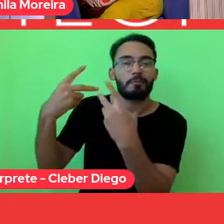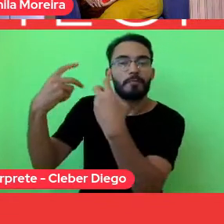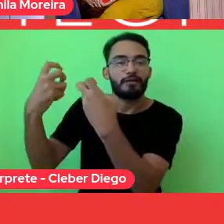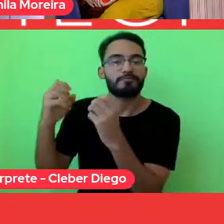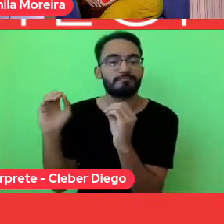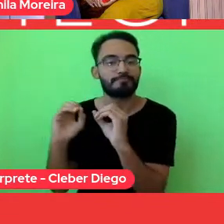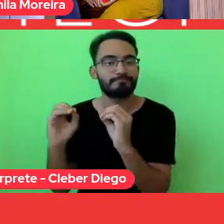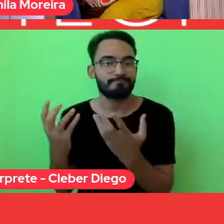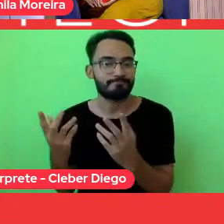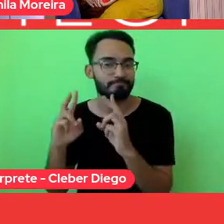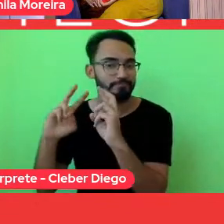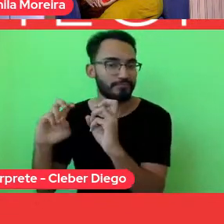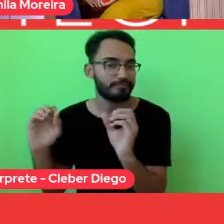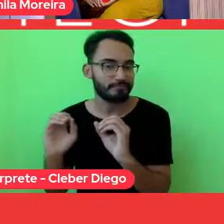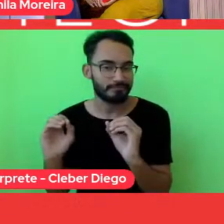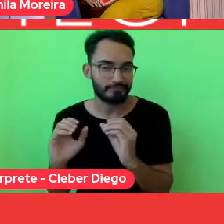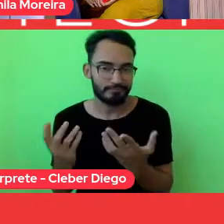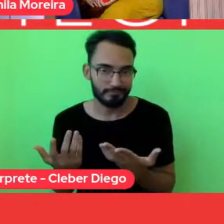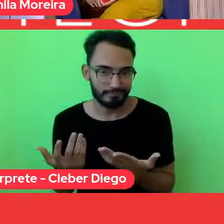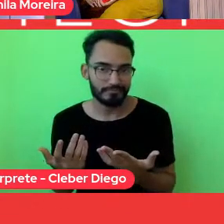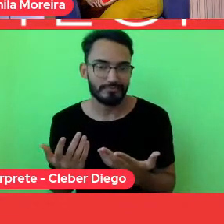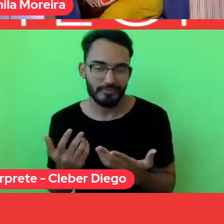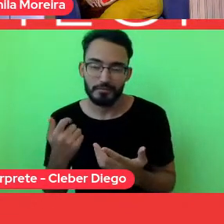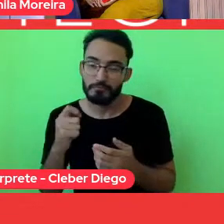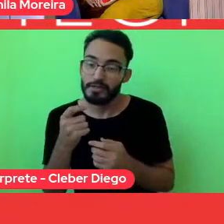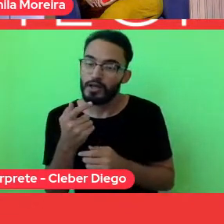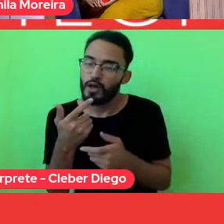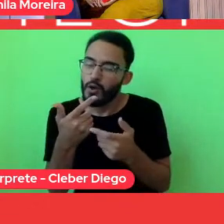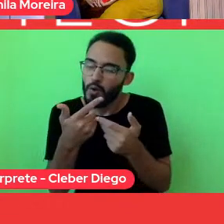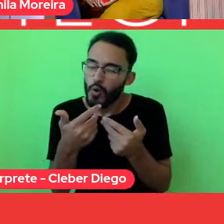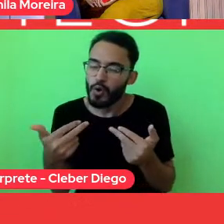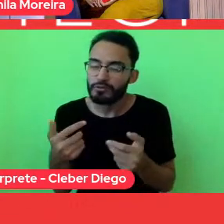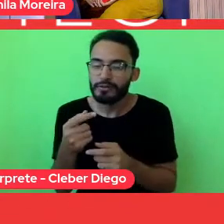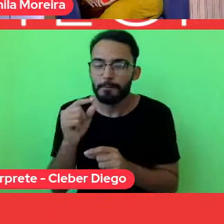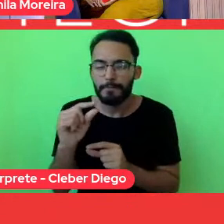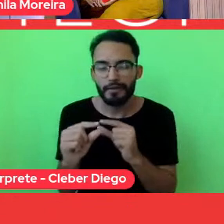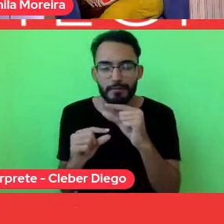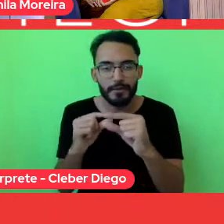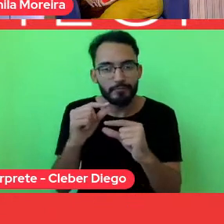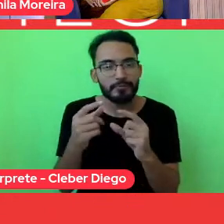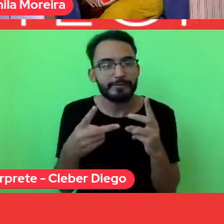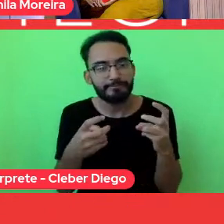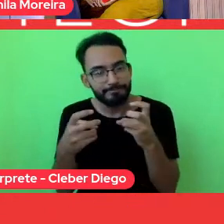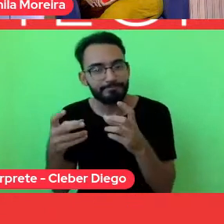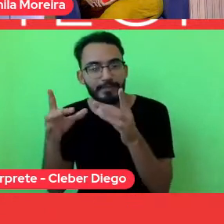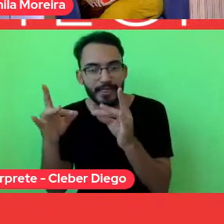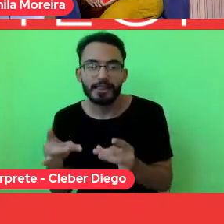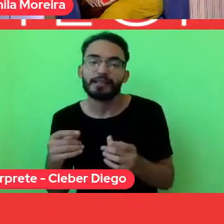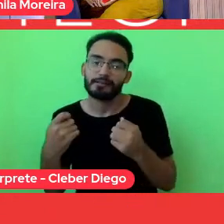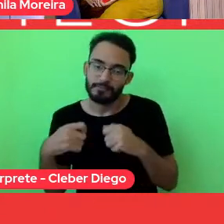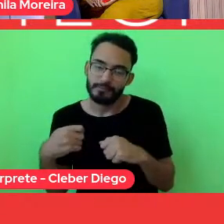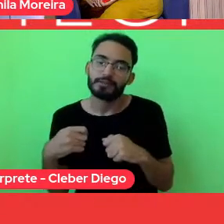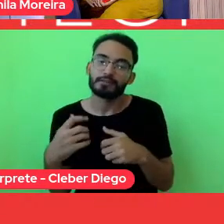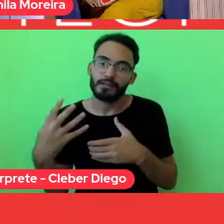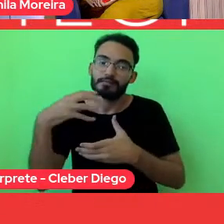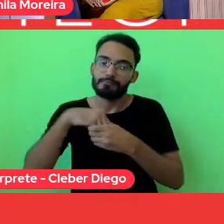de minúciazinhas, de olhar coisinhas pequenas. Então, acho que também tem essa sensibilização interna, né, com os líderes, com